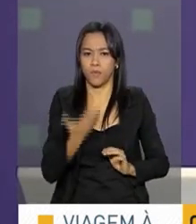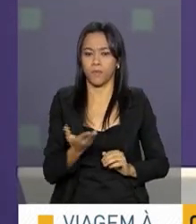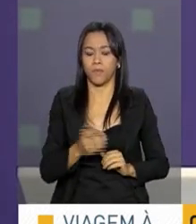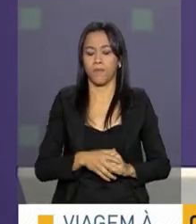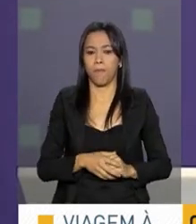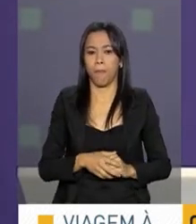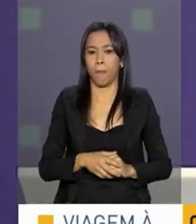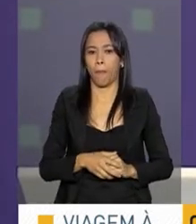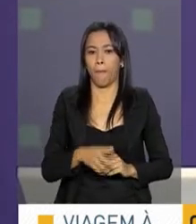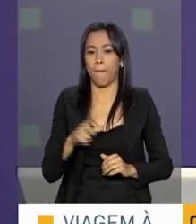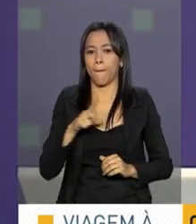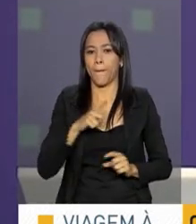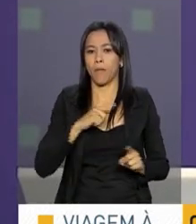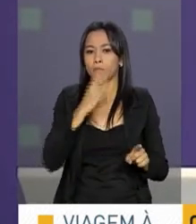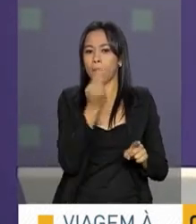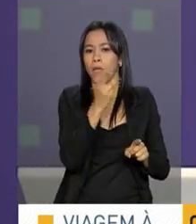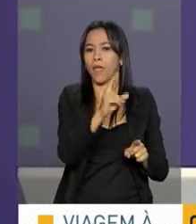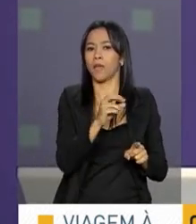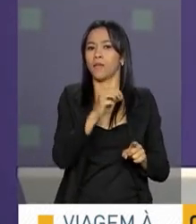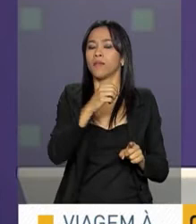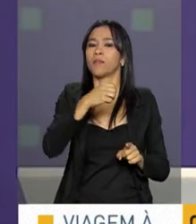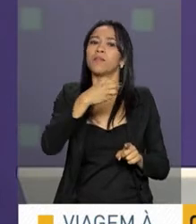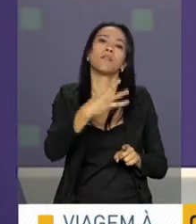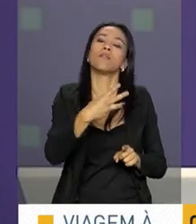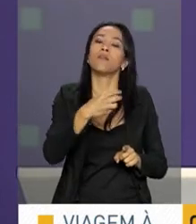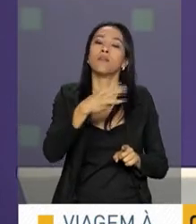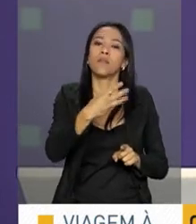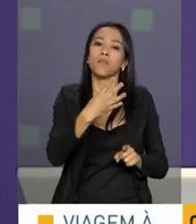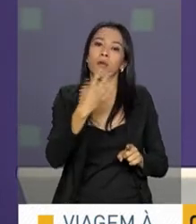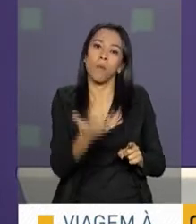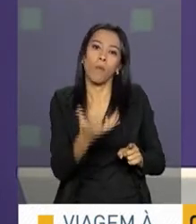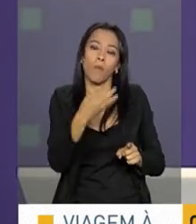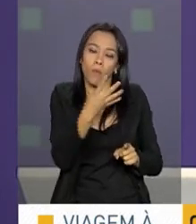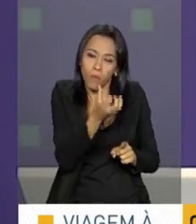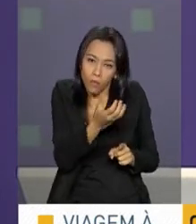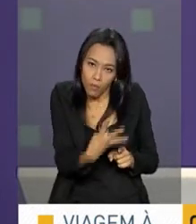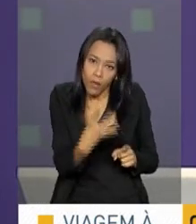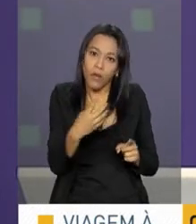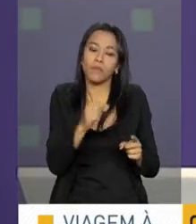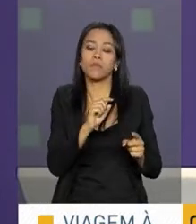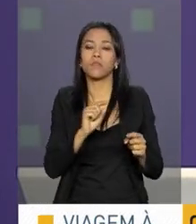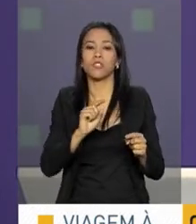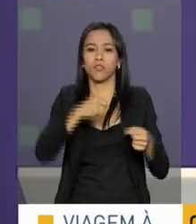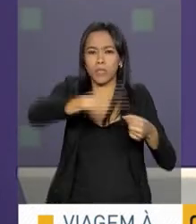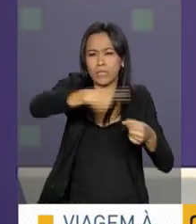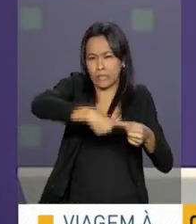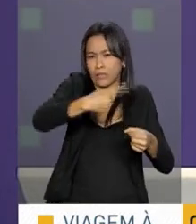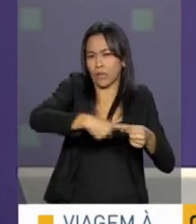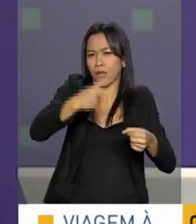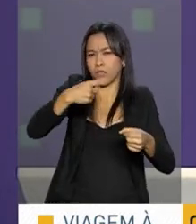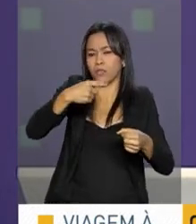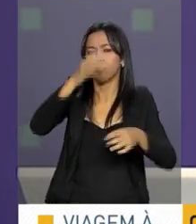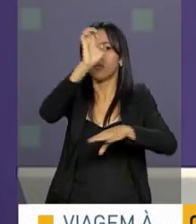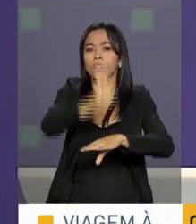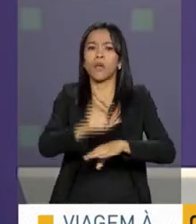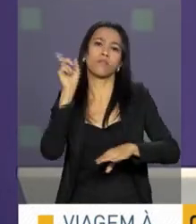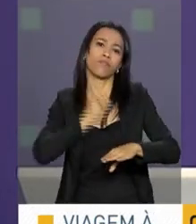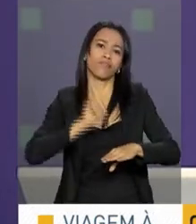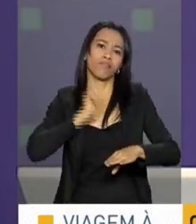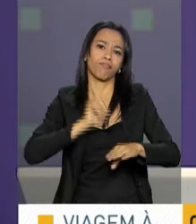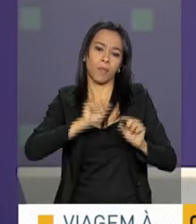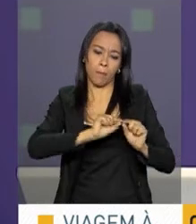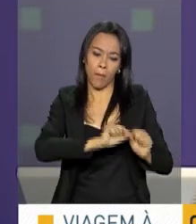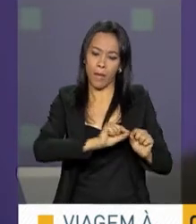Nós temos a BR 364, 365, de Jataí, Goiás, a Uberlândia, né, uma rodovia